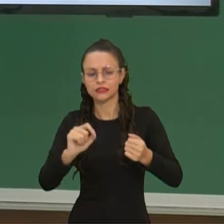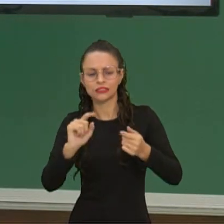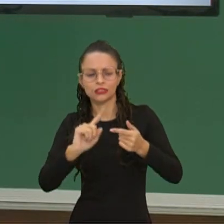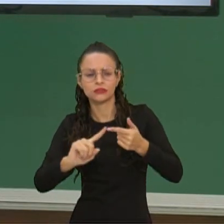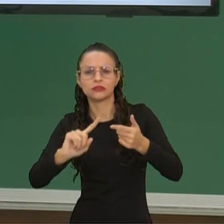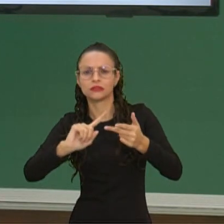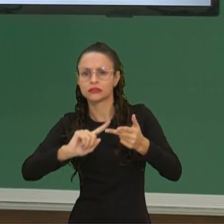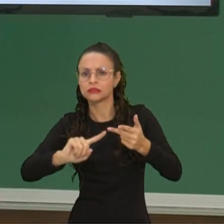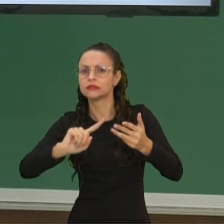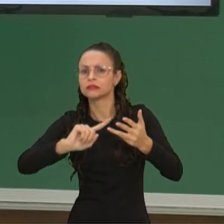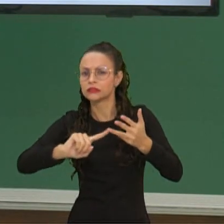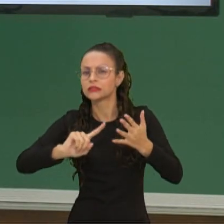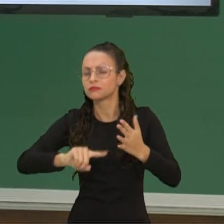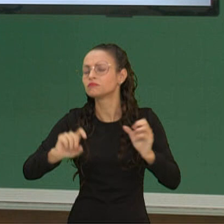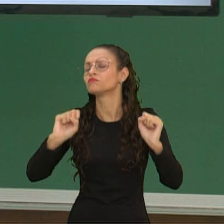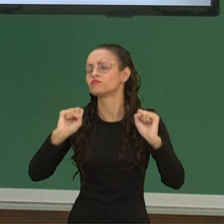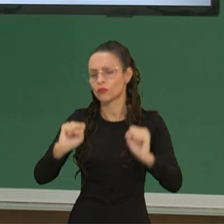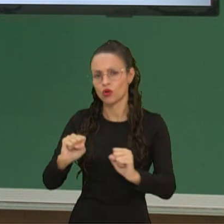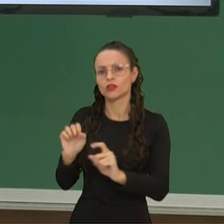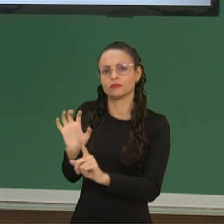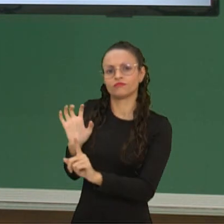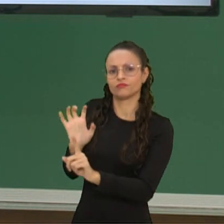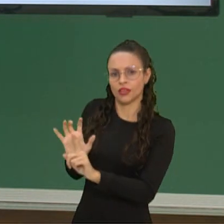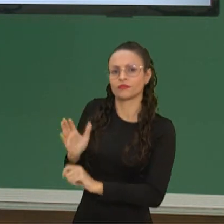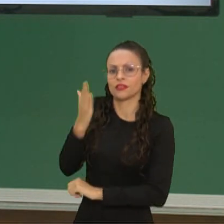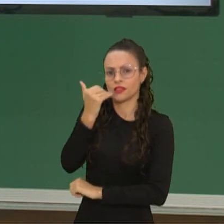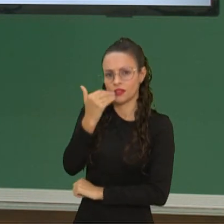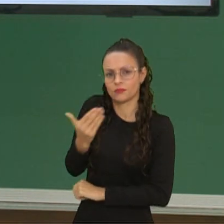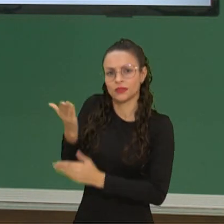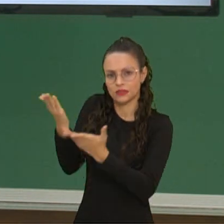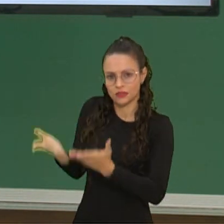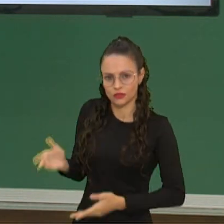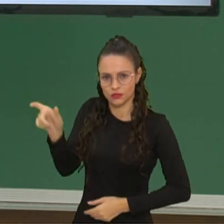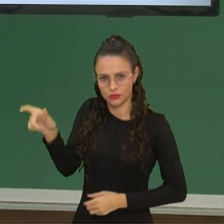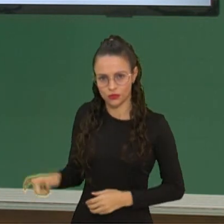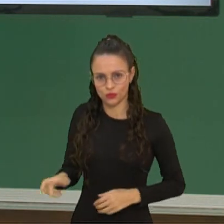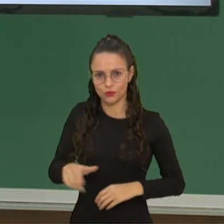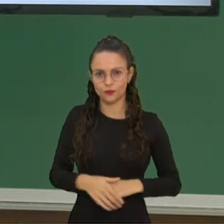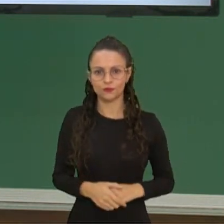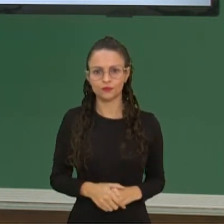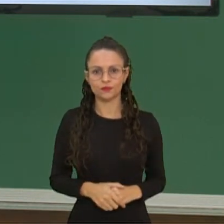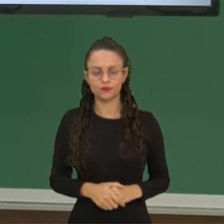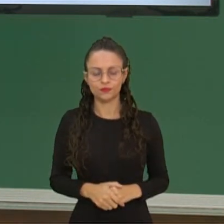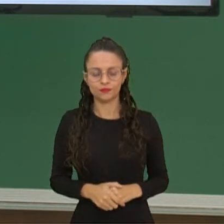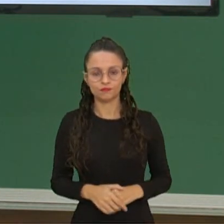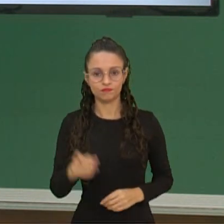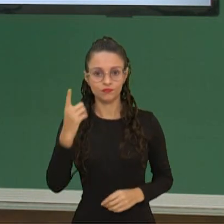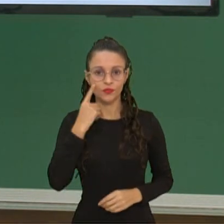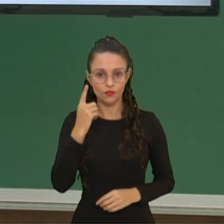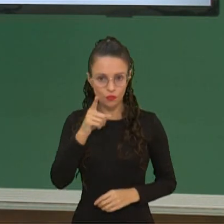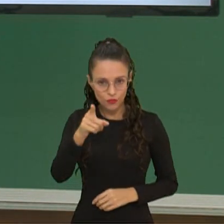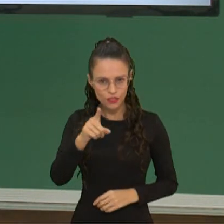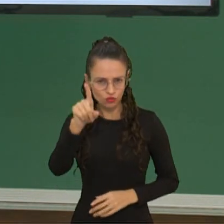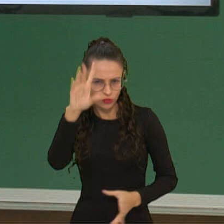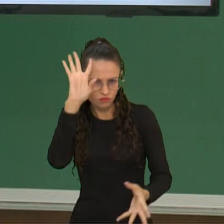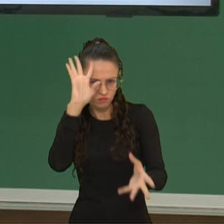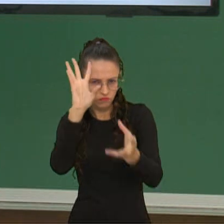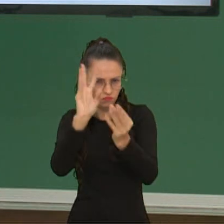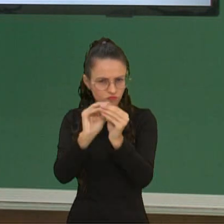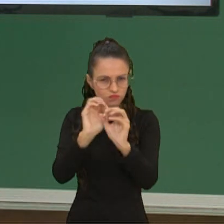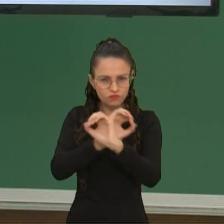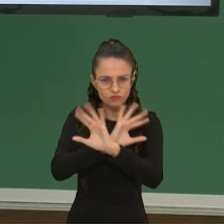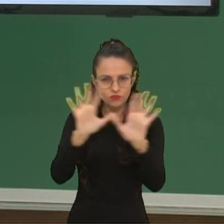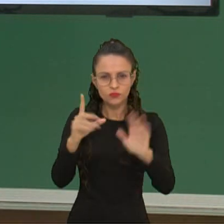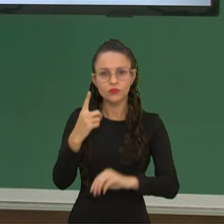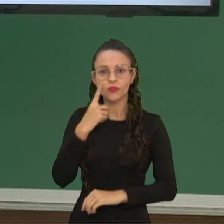tudo isso pode afetar a alimentação da pessoa tá vamos ver se você tá entendendo